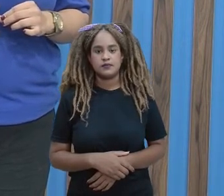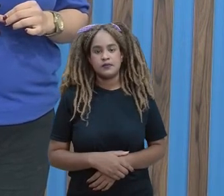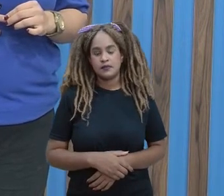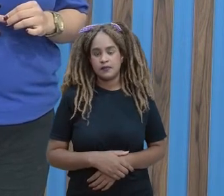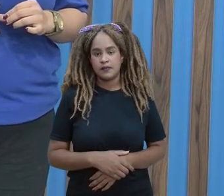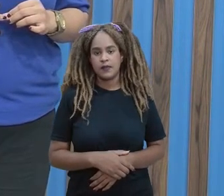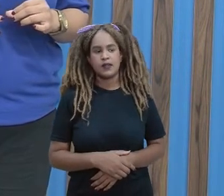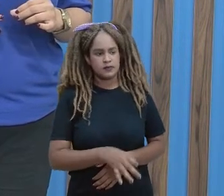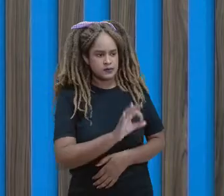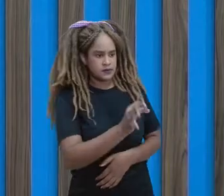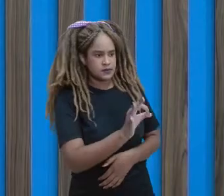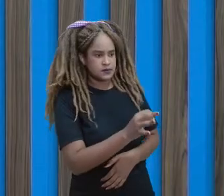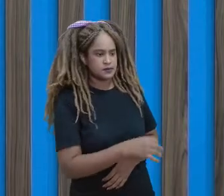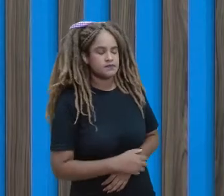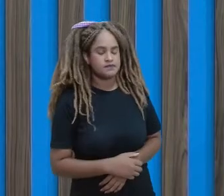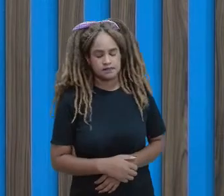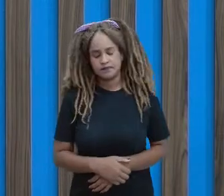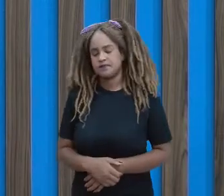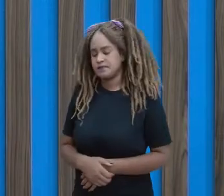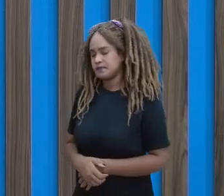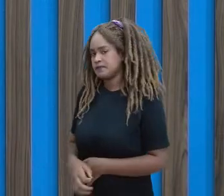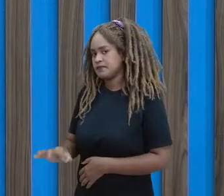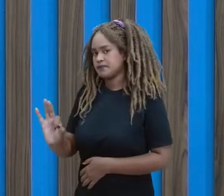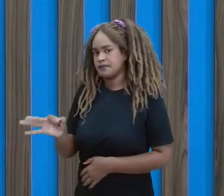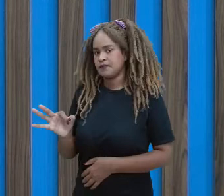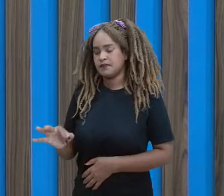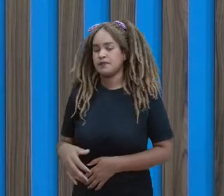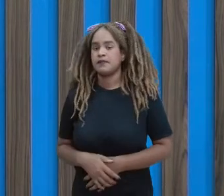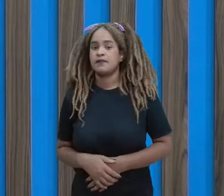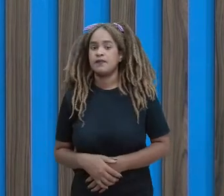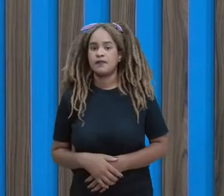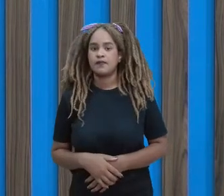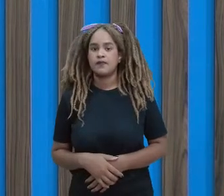aí, professora Isabel? Tudo, Carol. Acho que esse tema